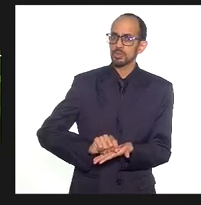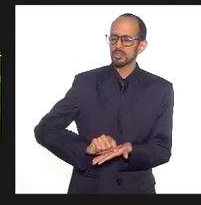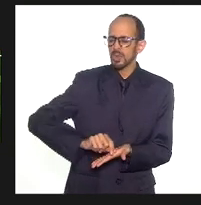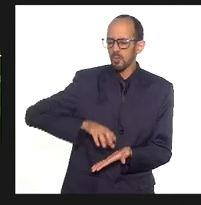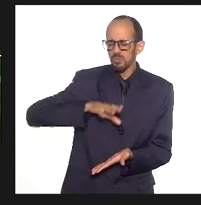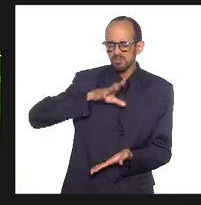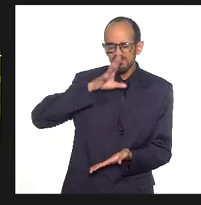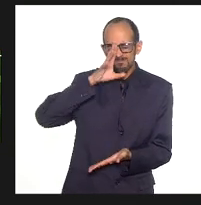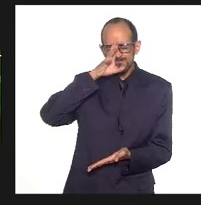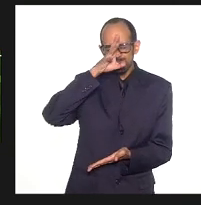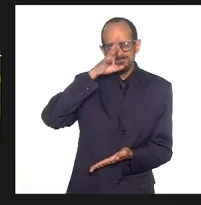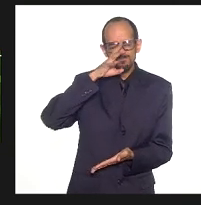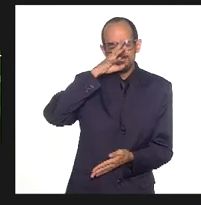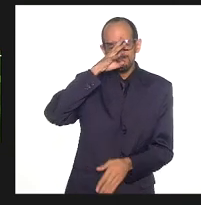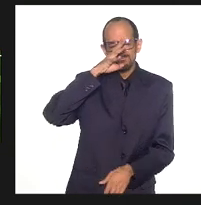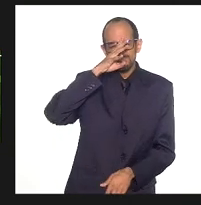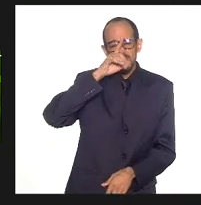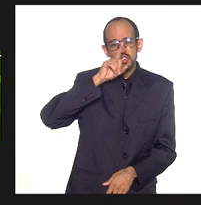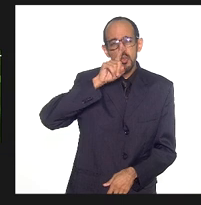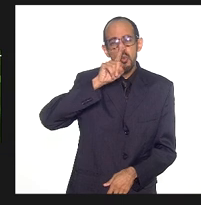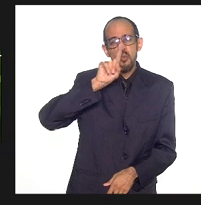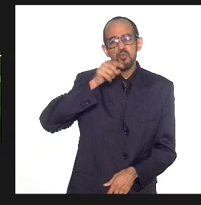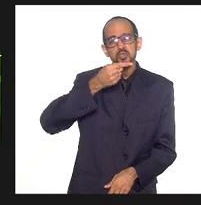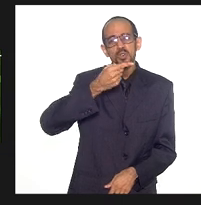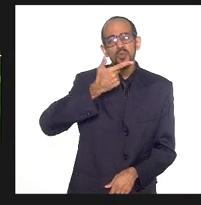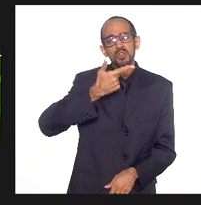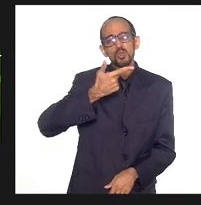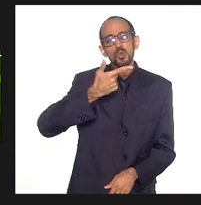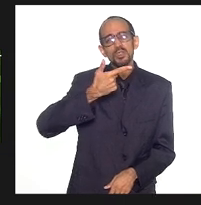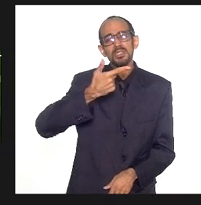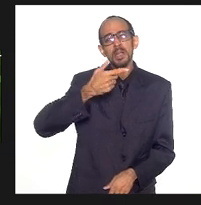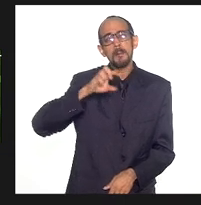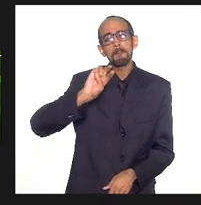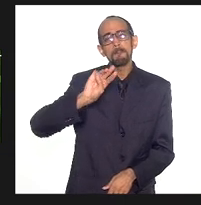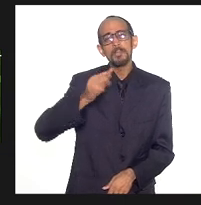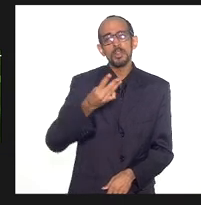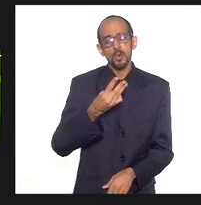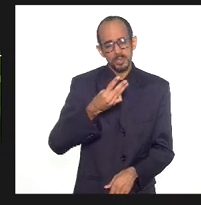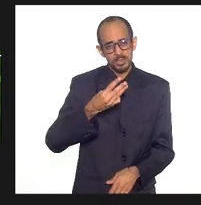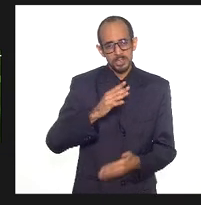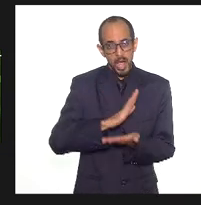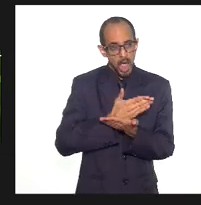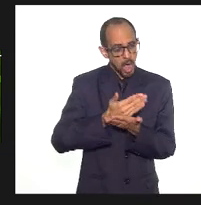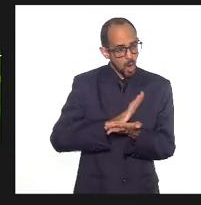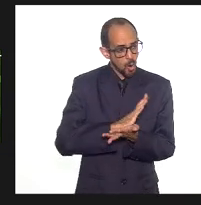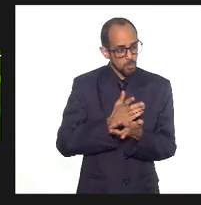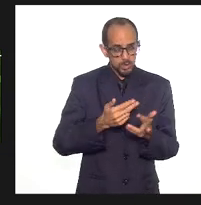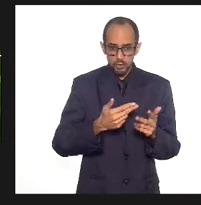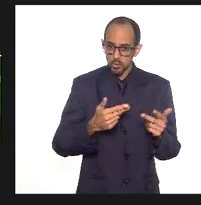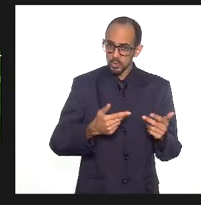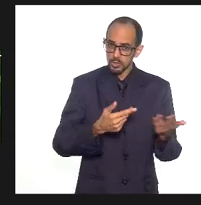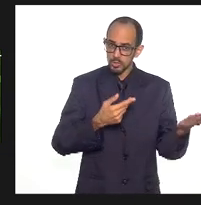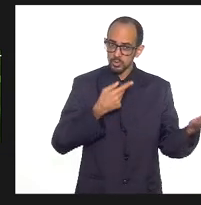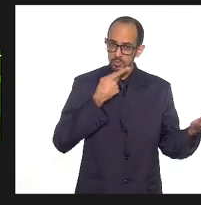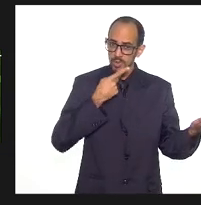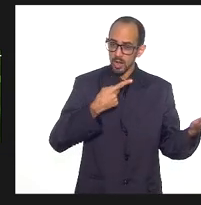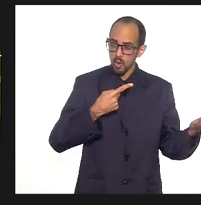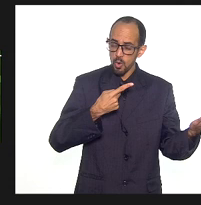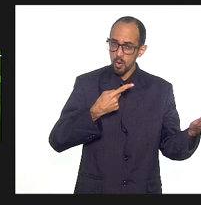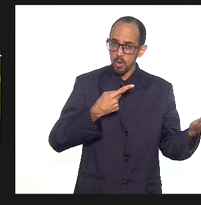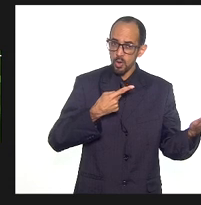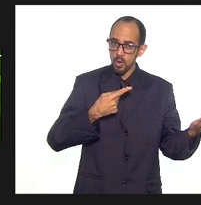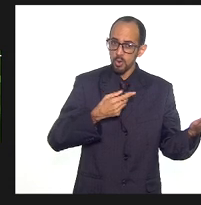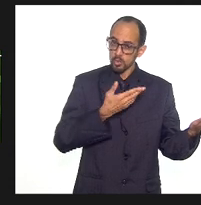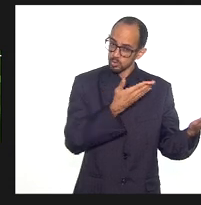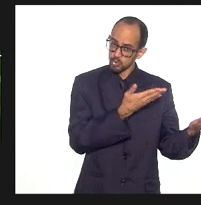de 1,2 bilhões. Algumas questões que o senhor acabou de explicitar, o senhor poderia, quando